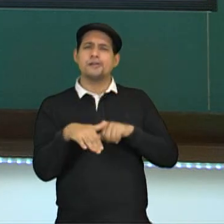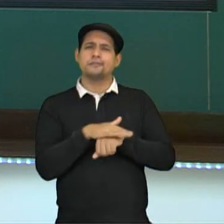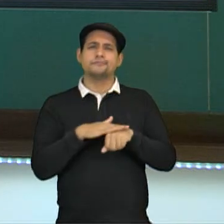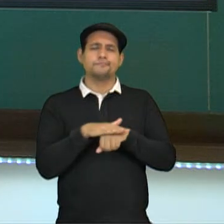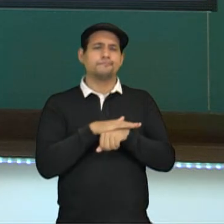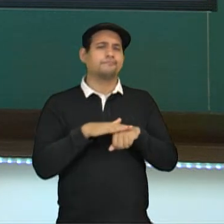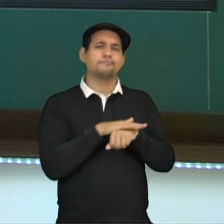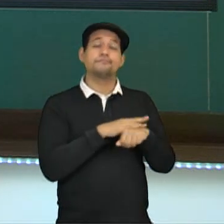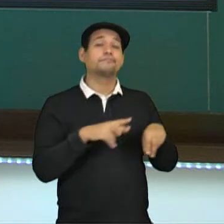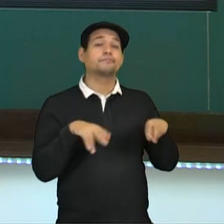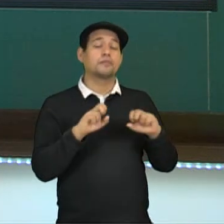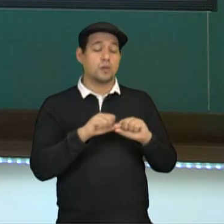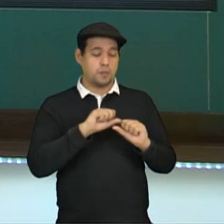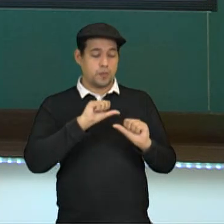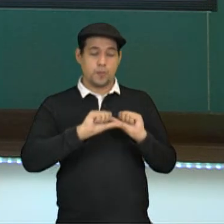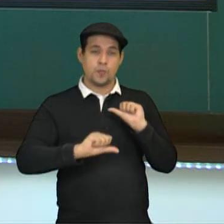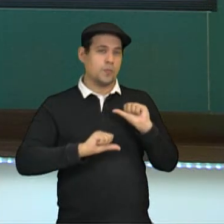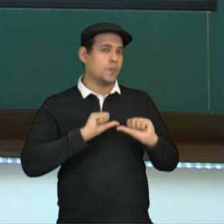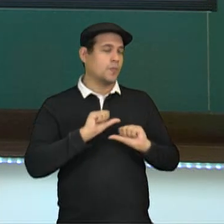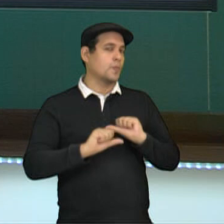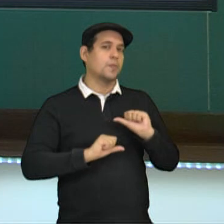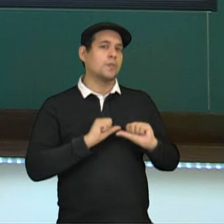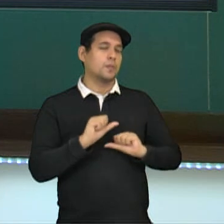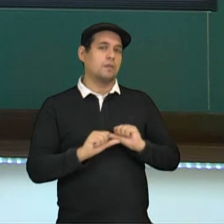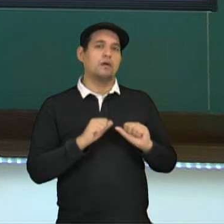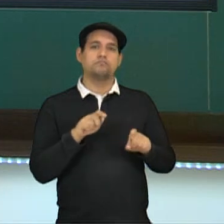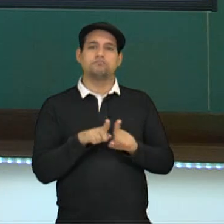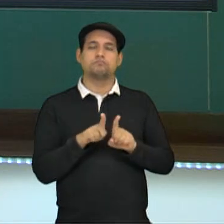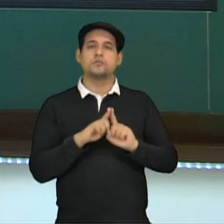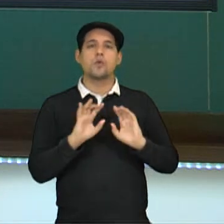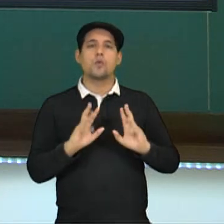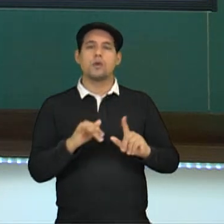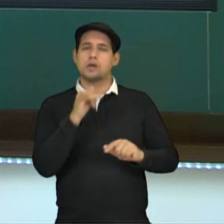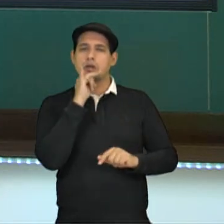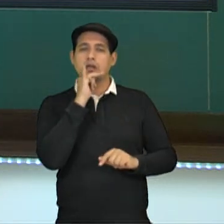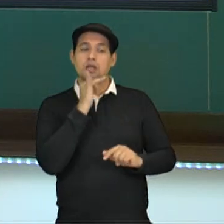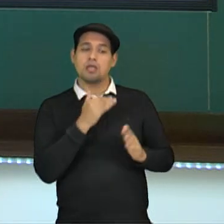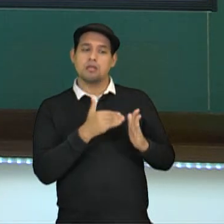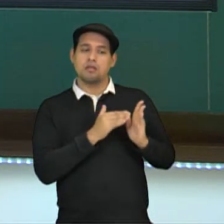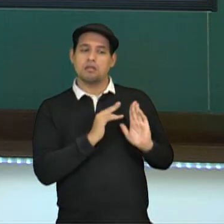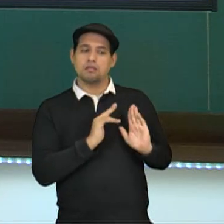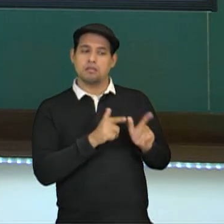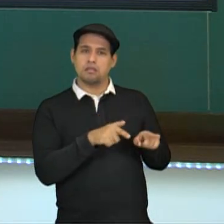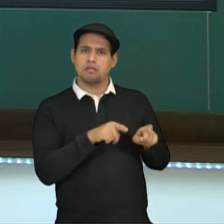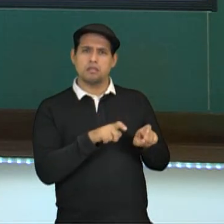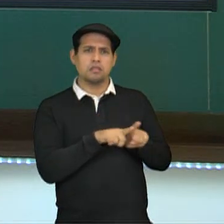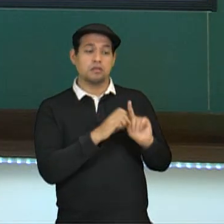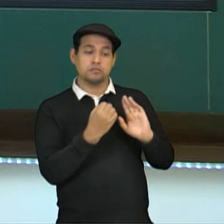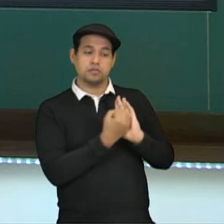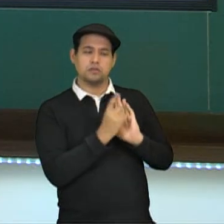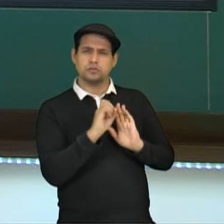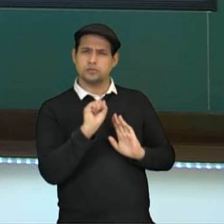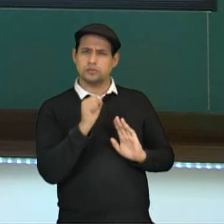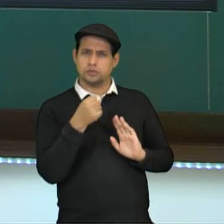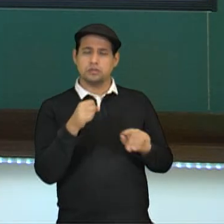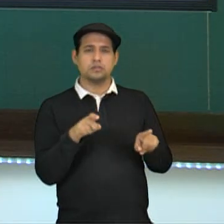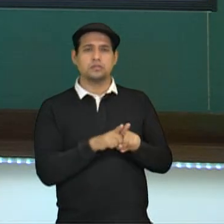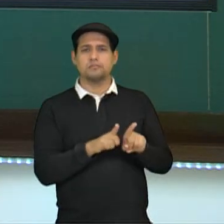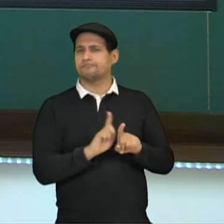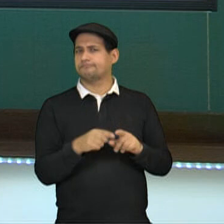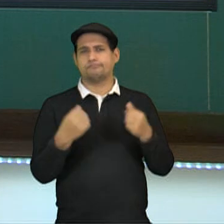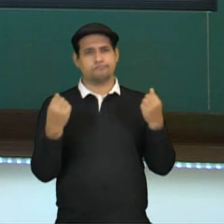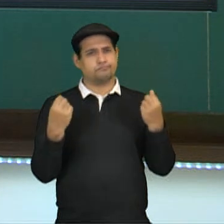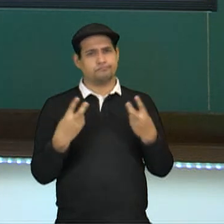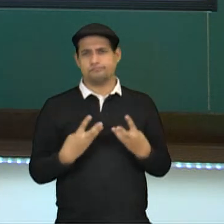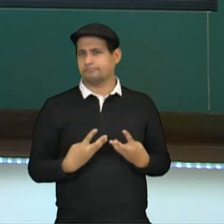aí sobre mudanças, tá? Algo que até ali, né, o século XVIII não se